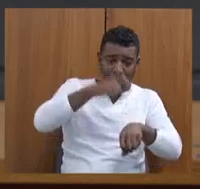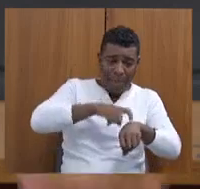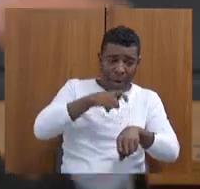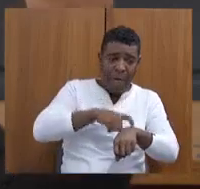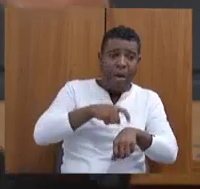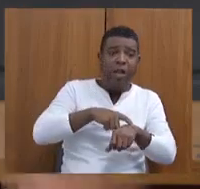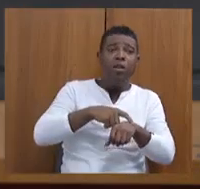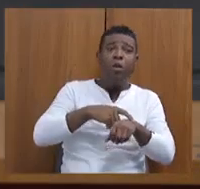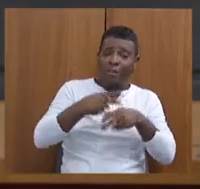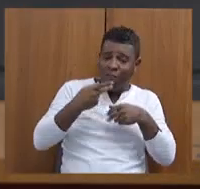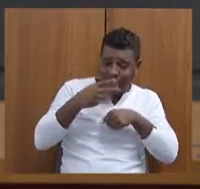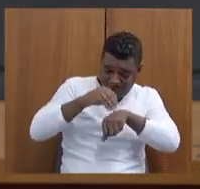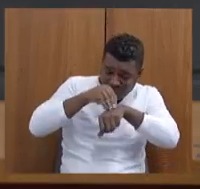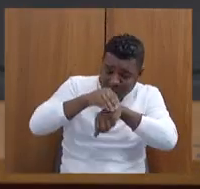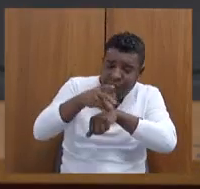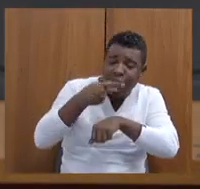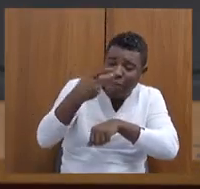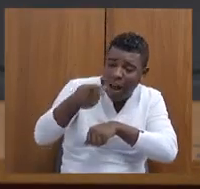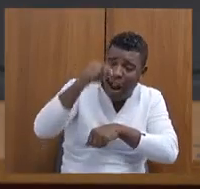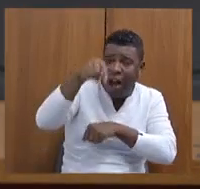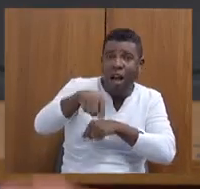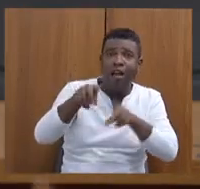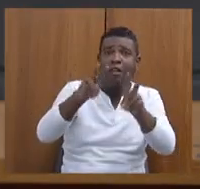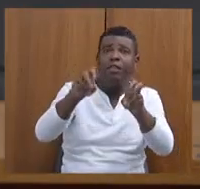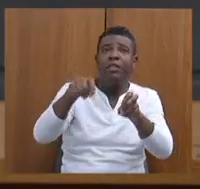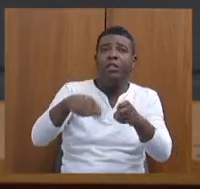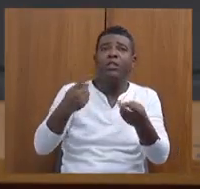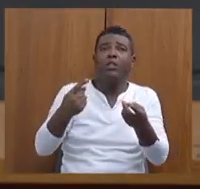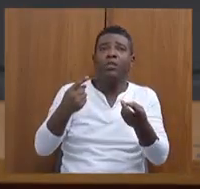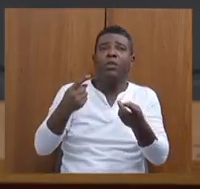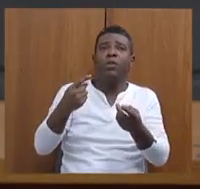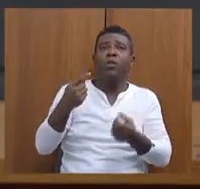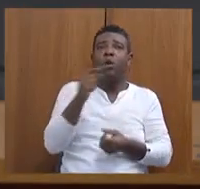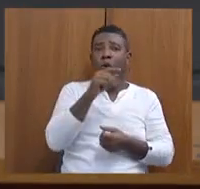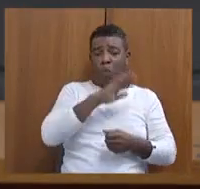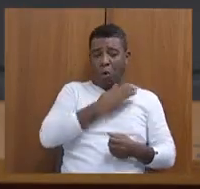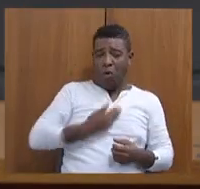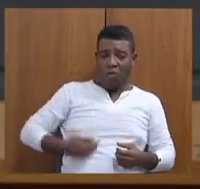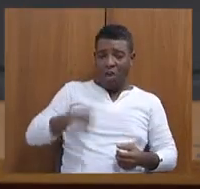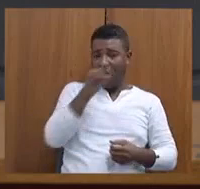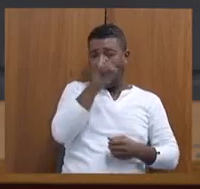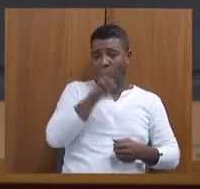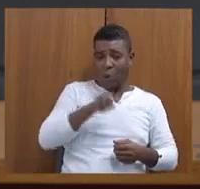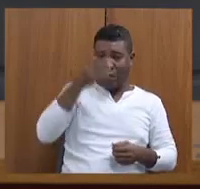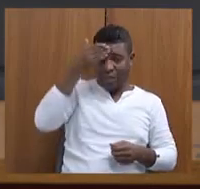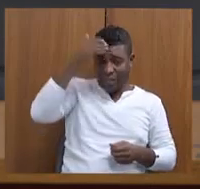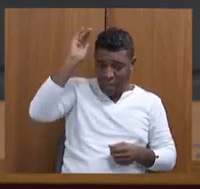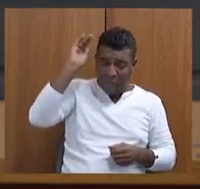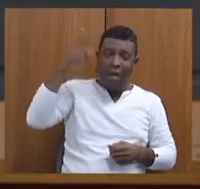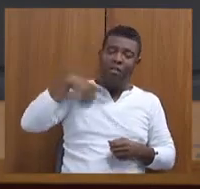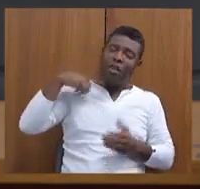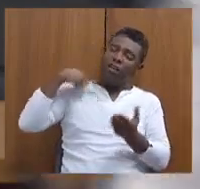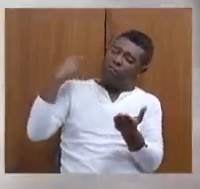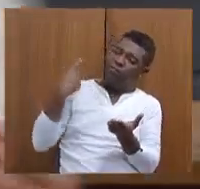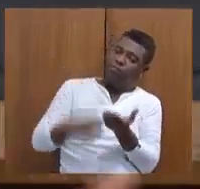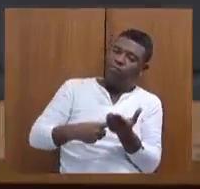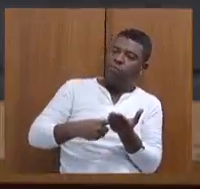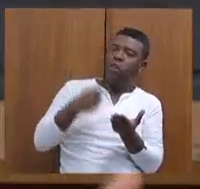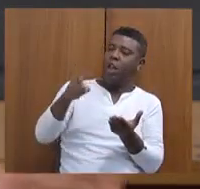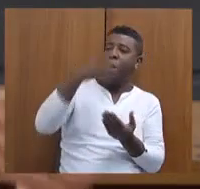desse compromisso do governo Zema com os prefeitos com os municípios Isso sim é